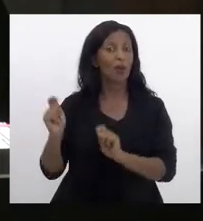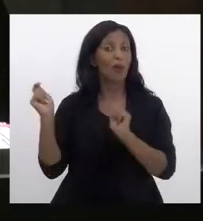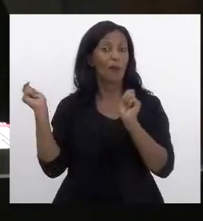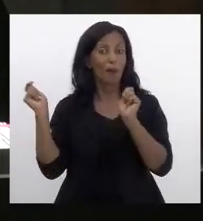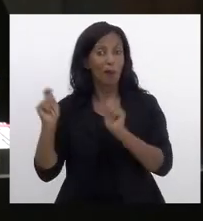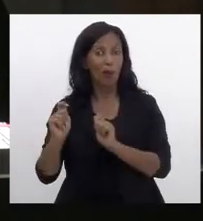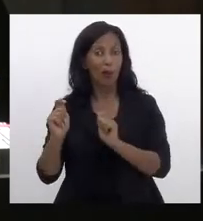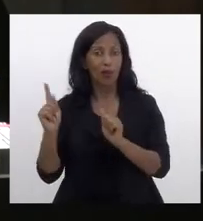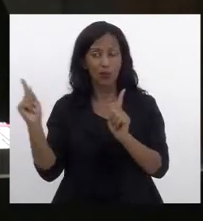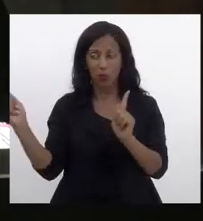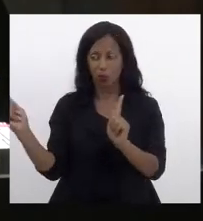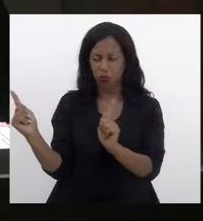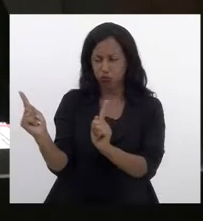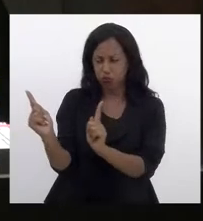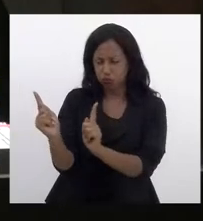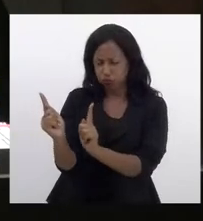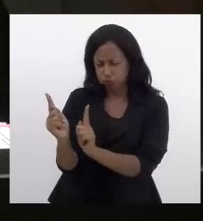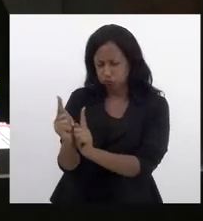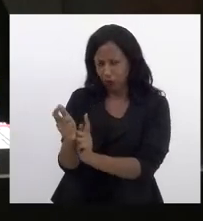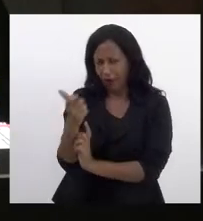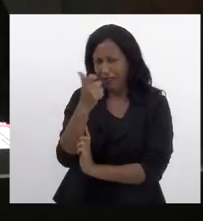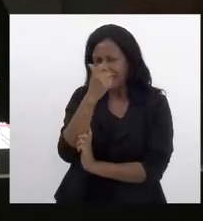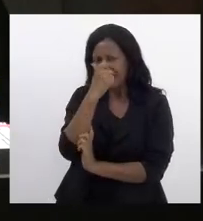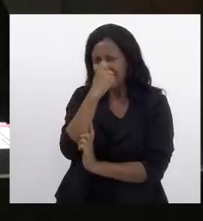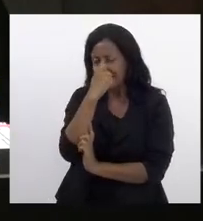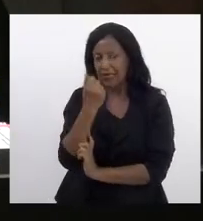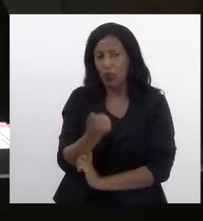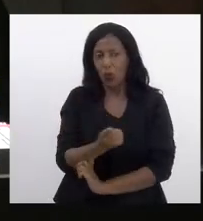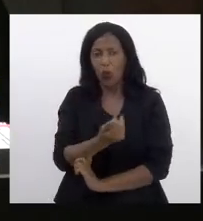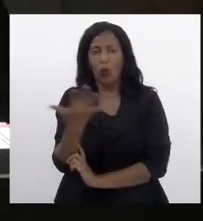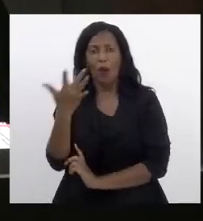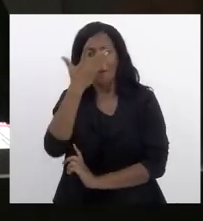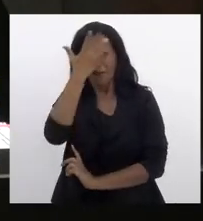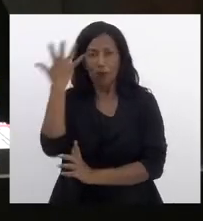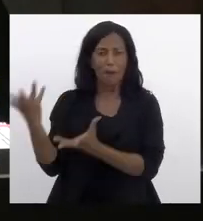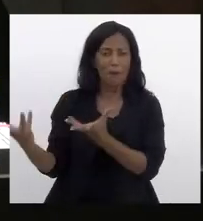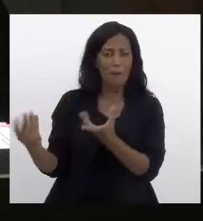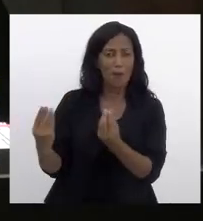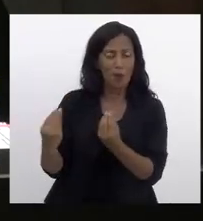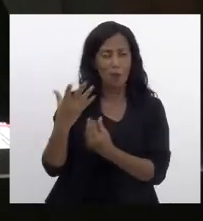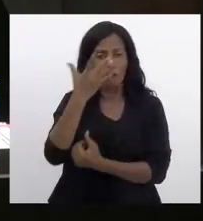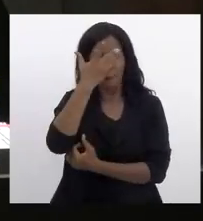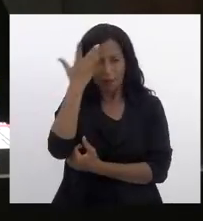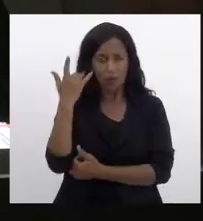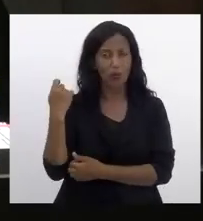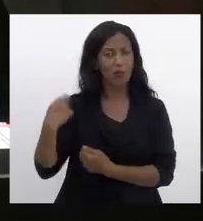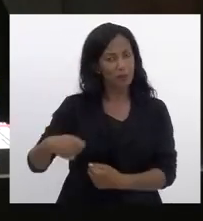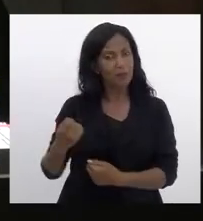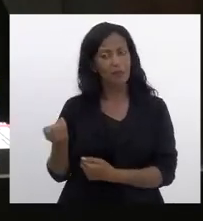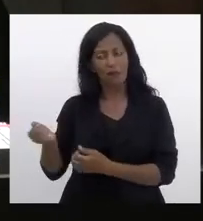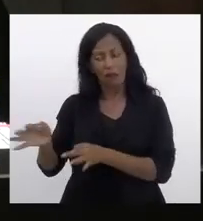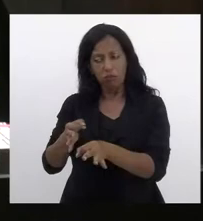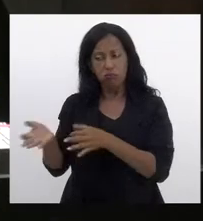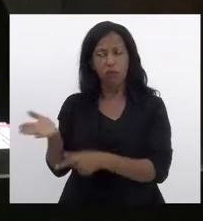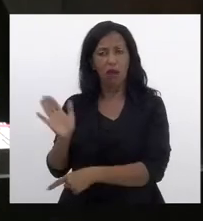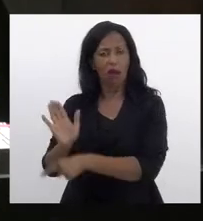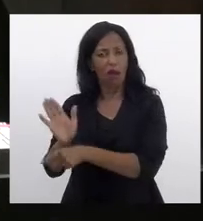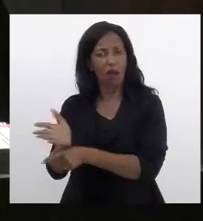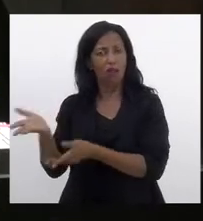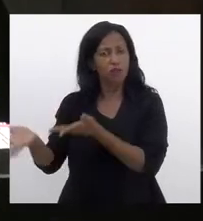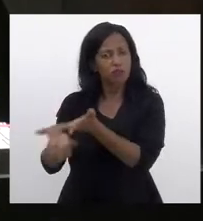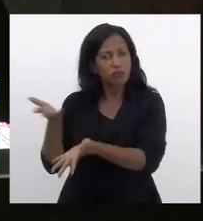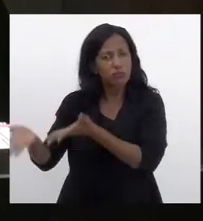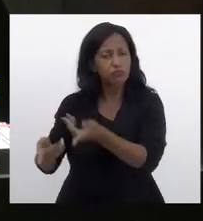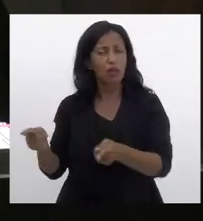ali é pequeno, o gargalo é muito pequeno e a quantidade de praças são grandes. E a gente tem que dar condições também. Nós temos